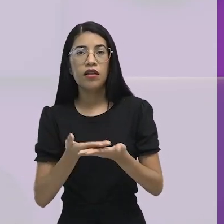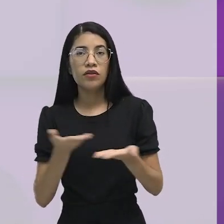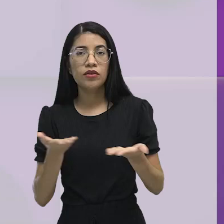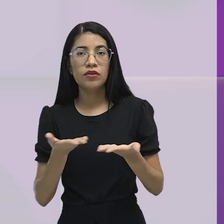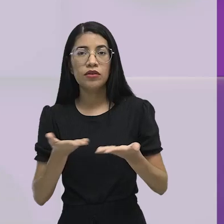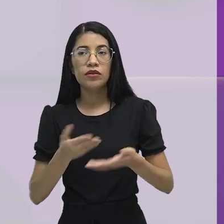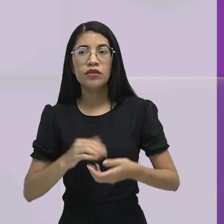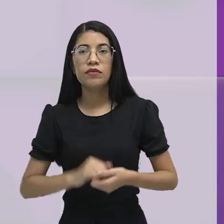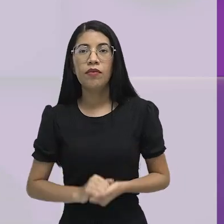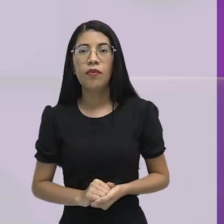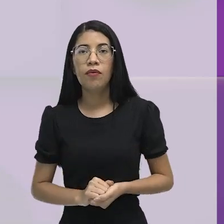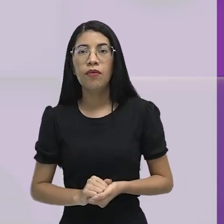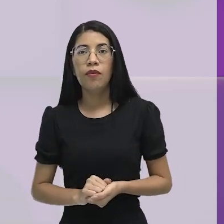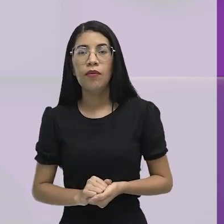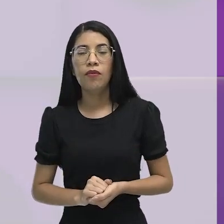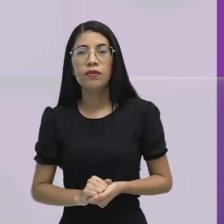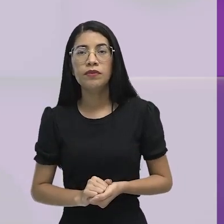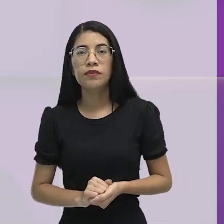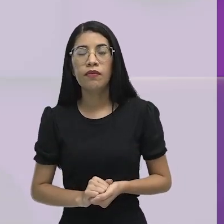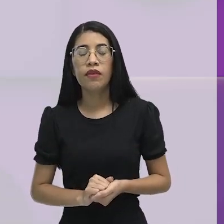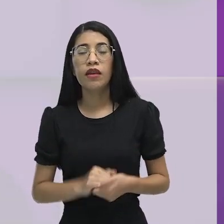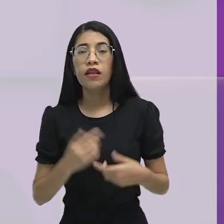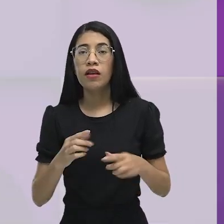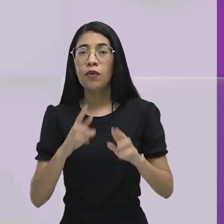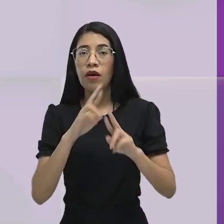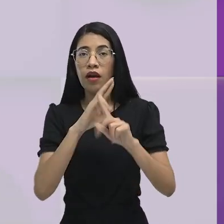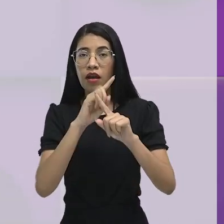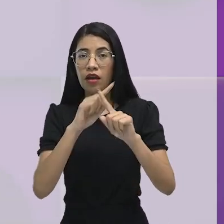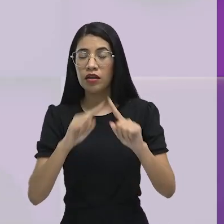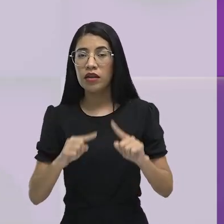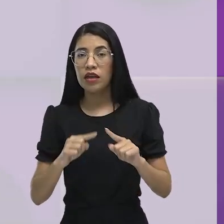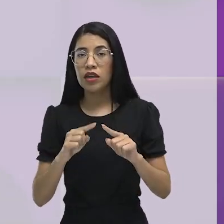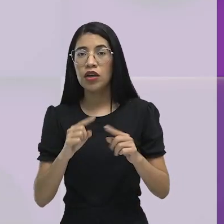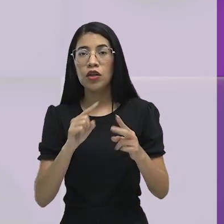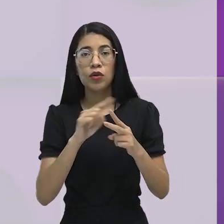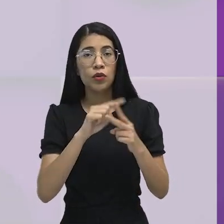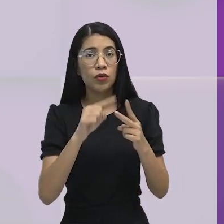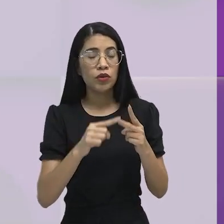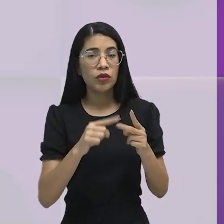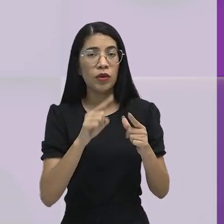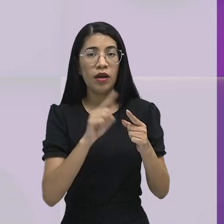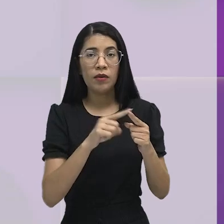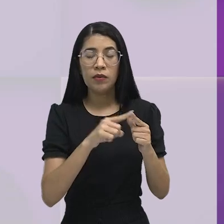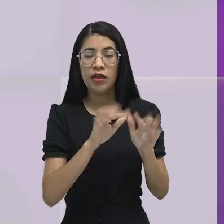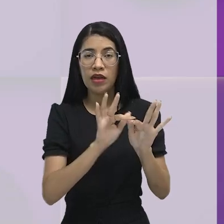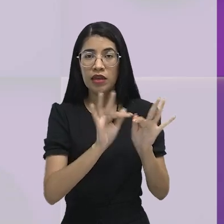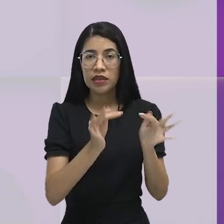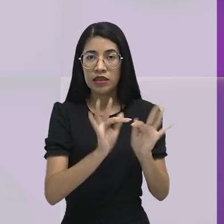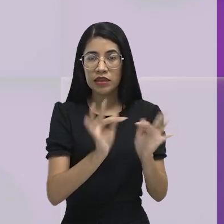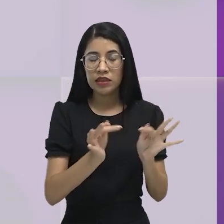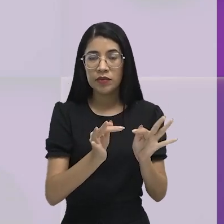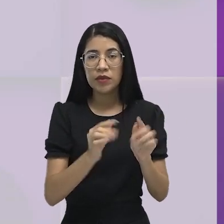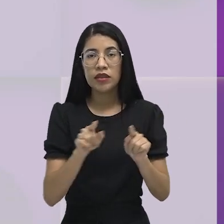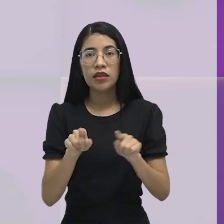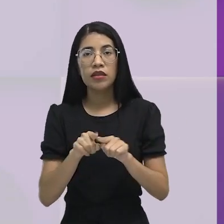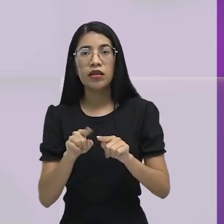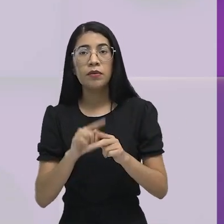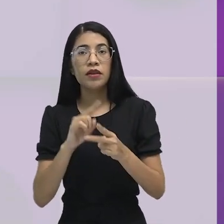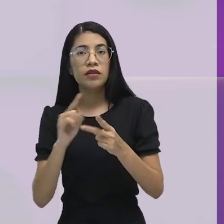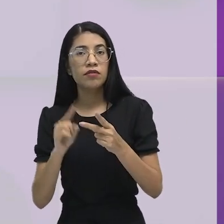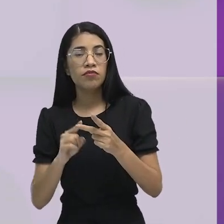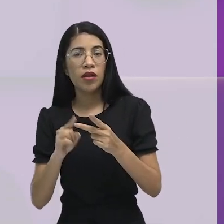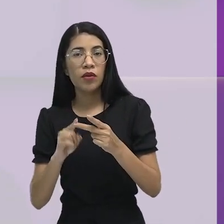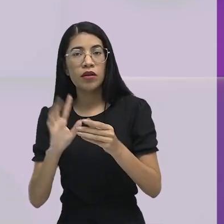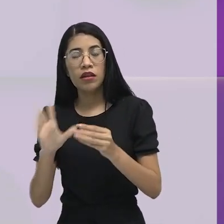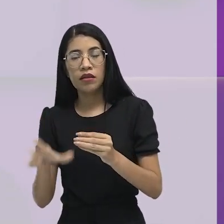de hoje, tá bom? E aí, pessoal, regra de 3 eu tenho 2 tipos. Eu tenho a regra de 3 simples, tá? E tenho a regra de